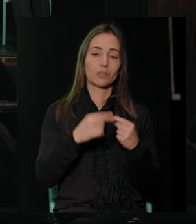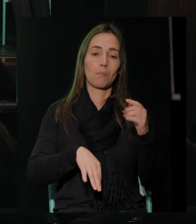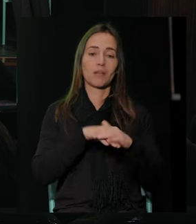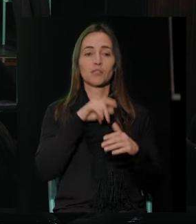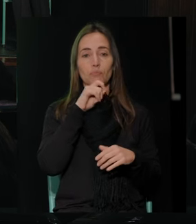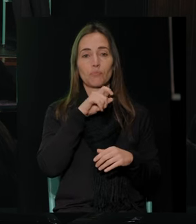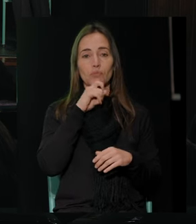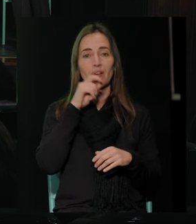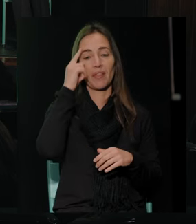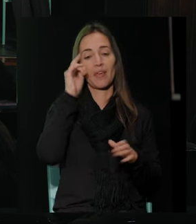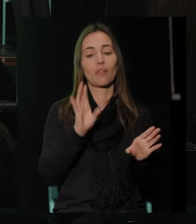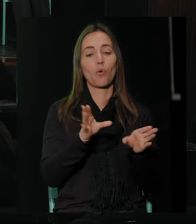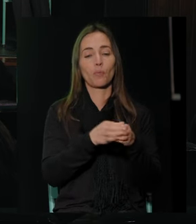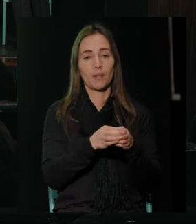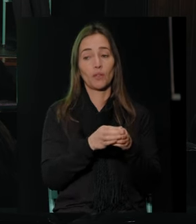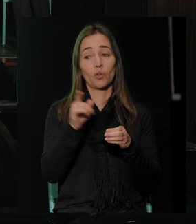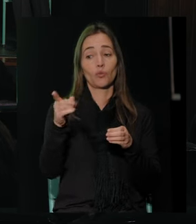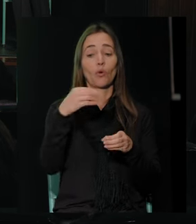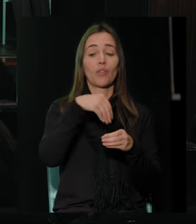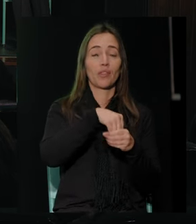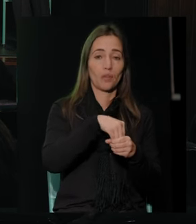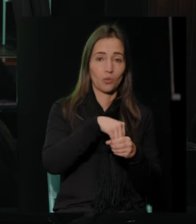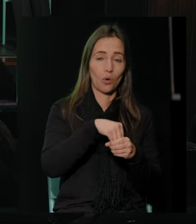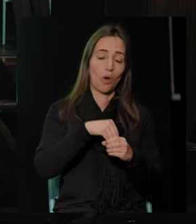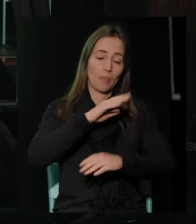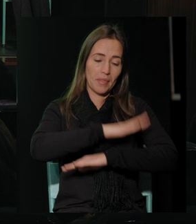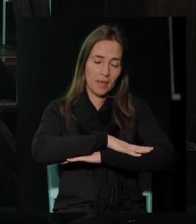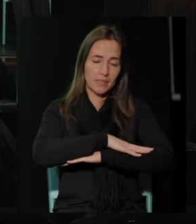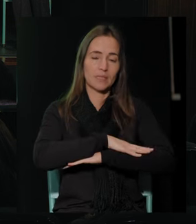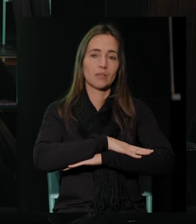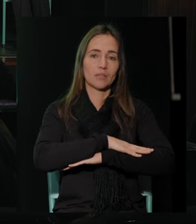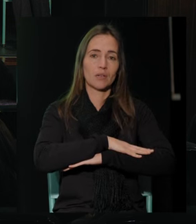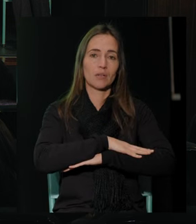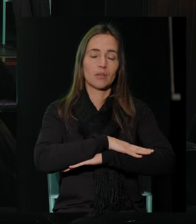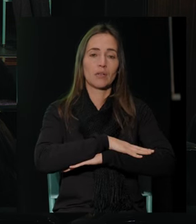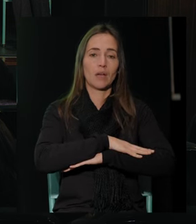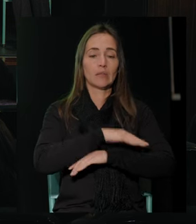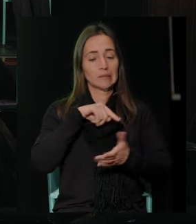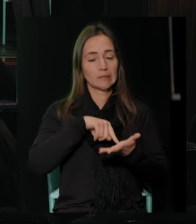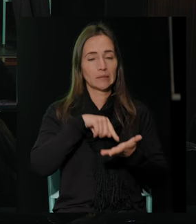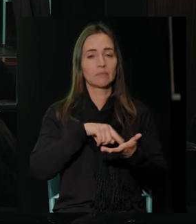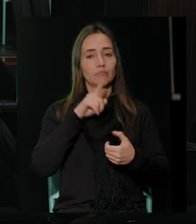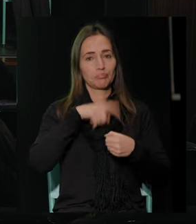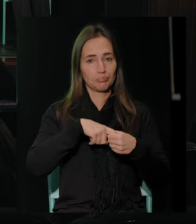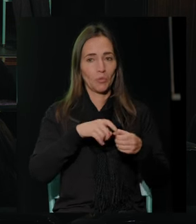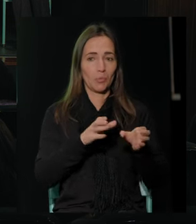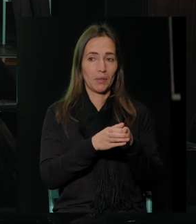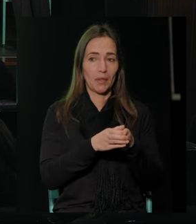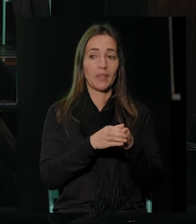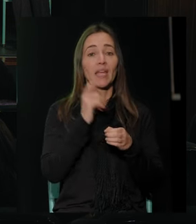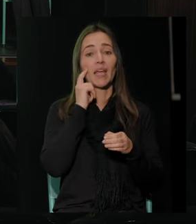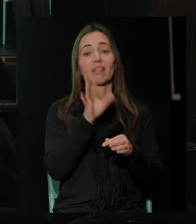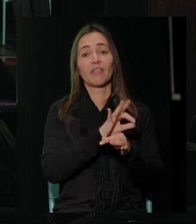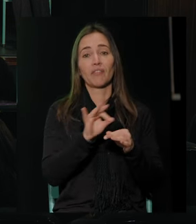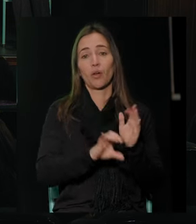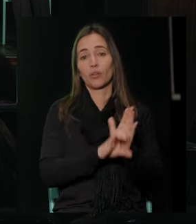possível a ideia de comunidade. Tu estás dentro e obedeces exatamente àquilo que são as condições para pertencer àquela comunidade. E se calhar quem define as